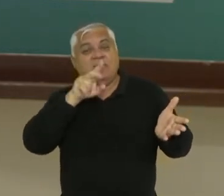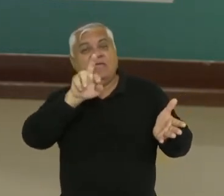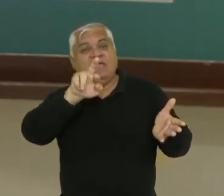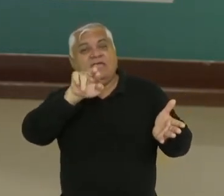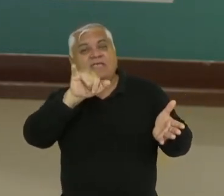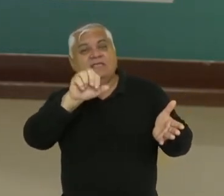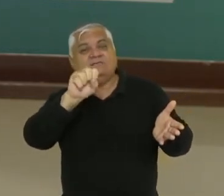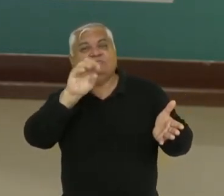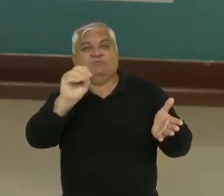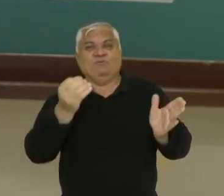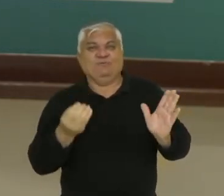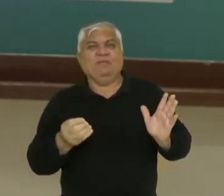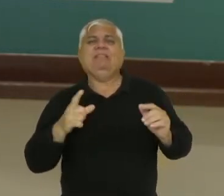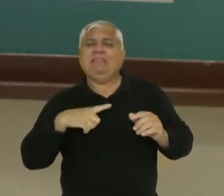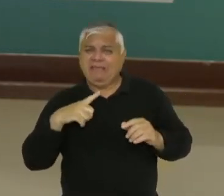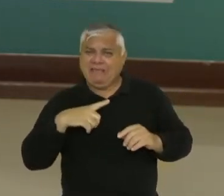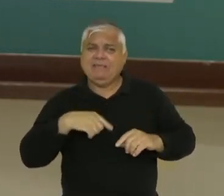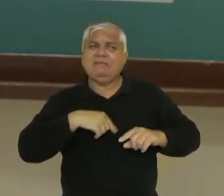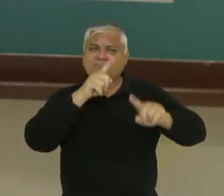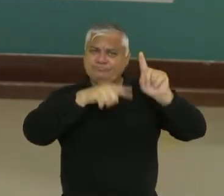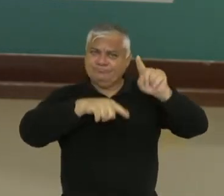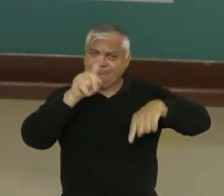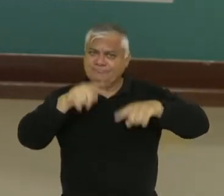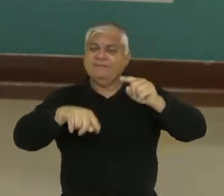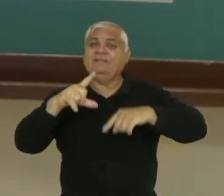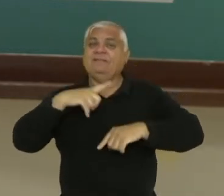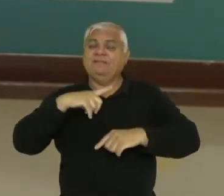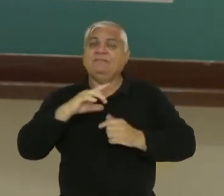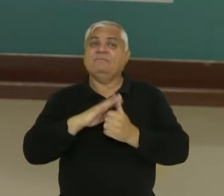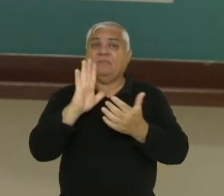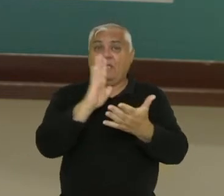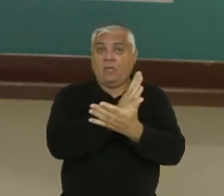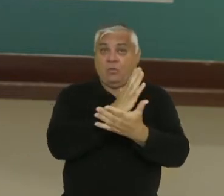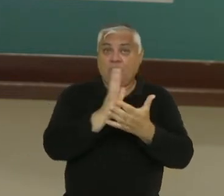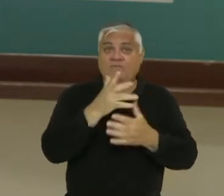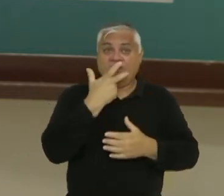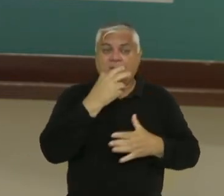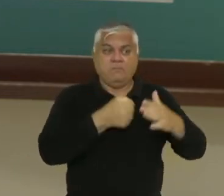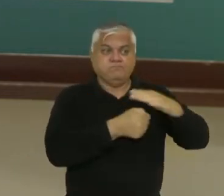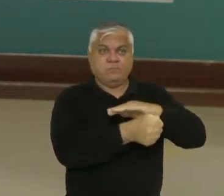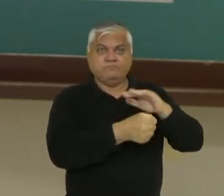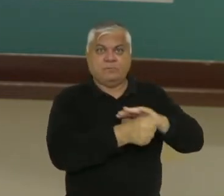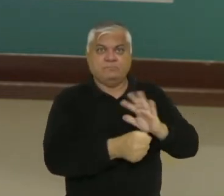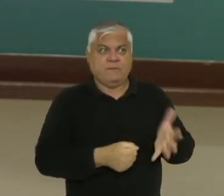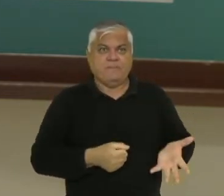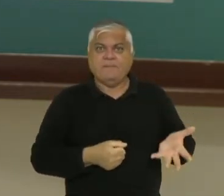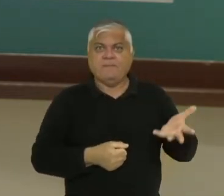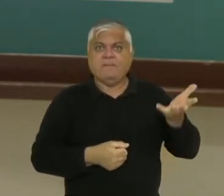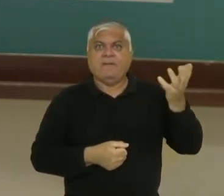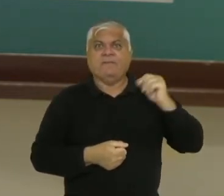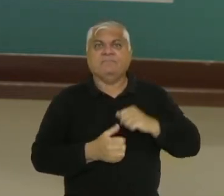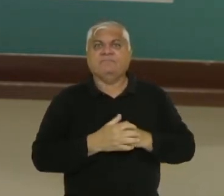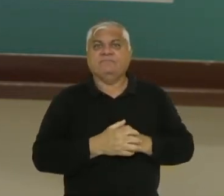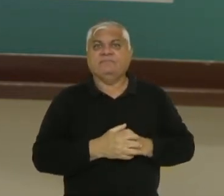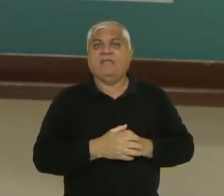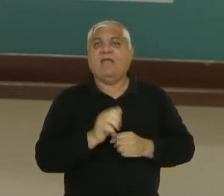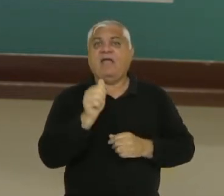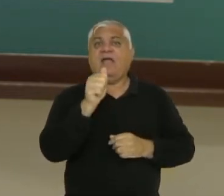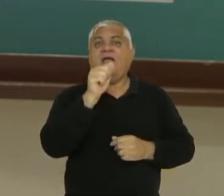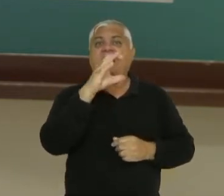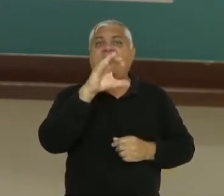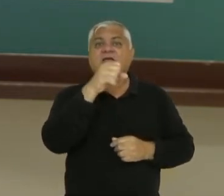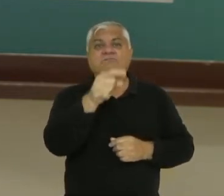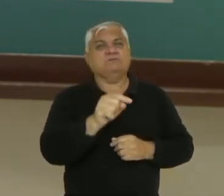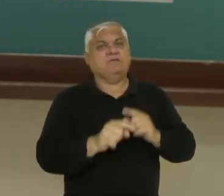ter tabelas de risco, né? Uns que vão ter, que ele vai investir muito em câmbio, por exemplo, em ações, o risco